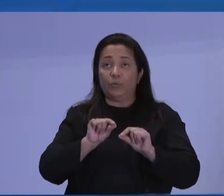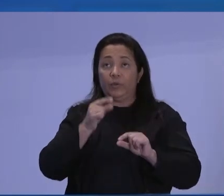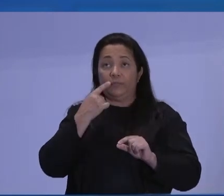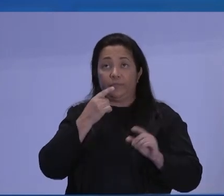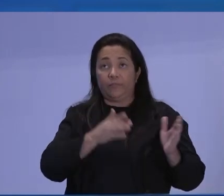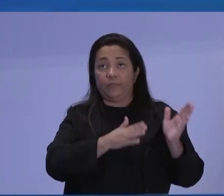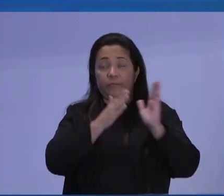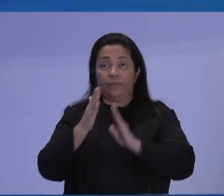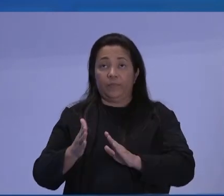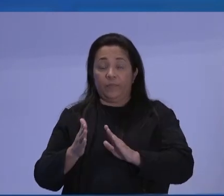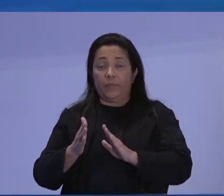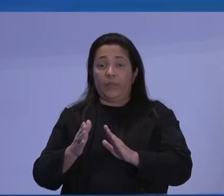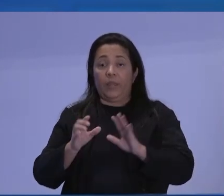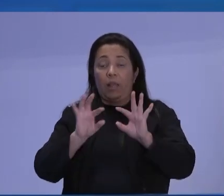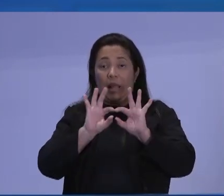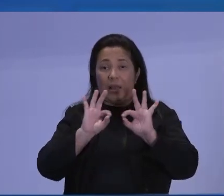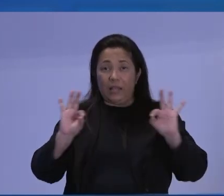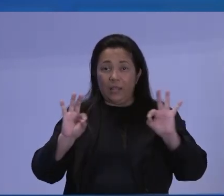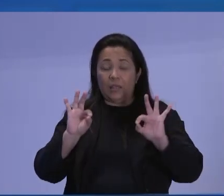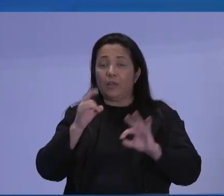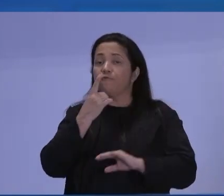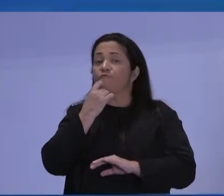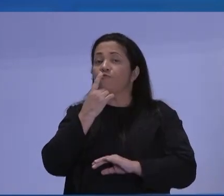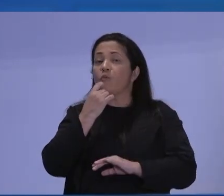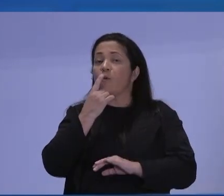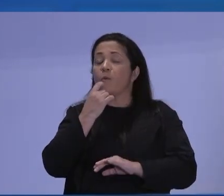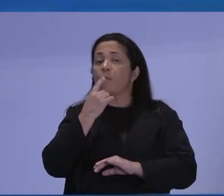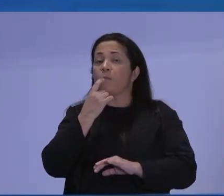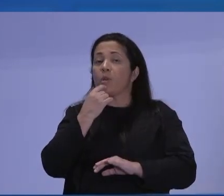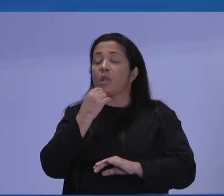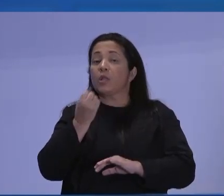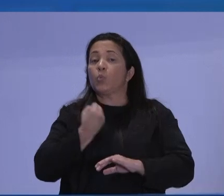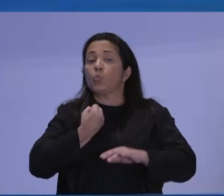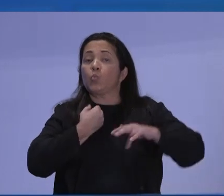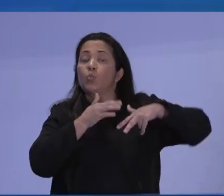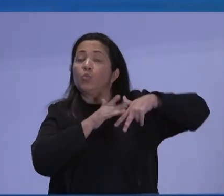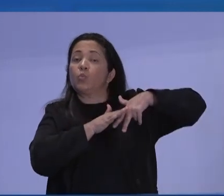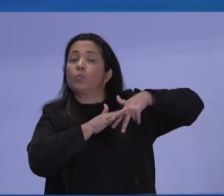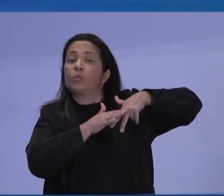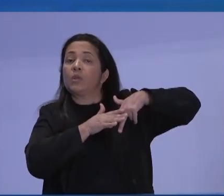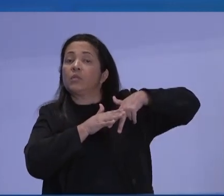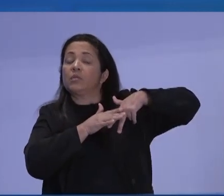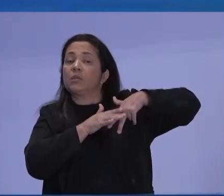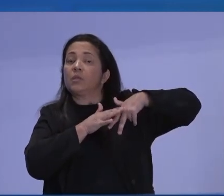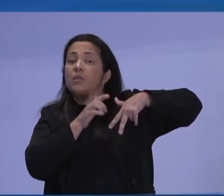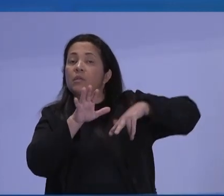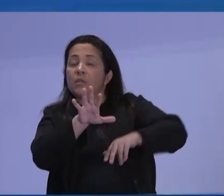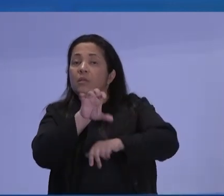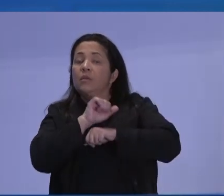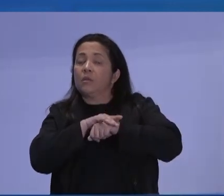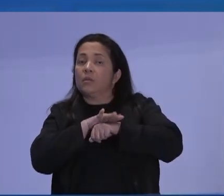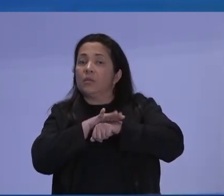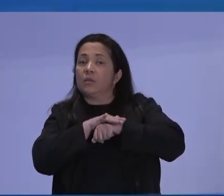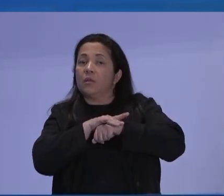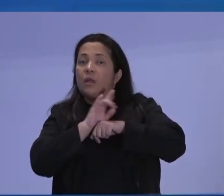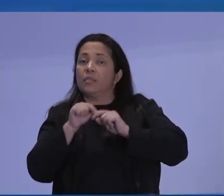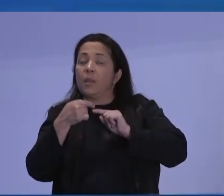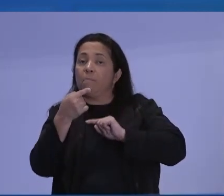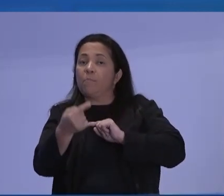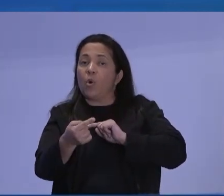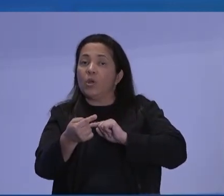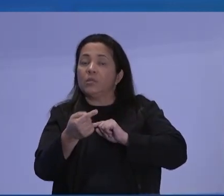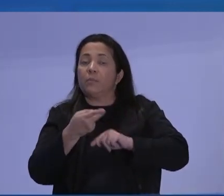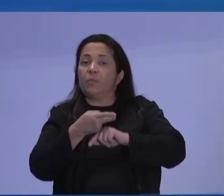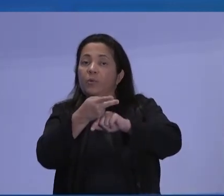gente, que é a proporção de casos detectados por exame de contatos, à esquerda adulto, à direita